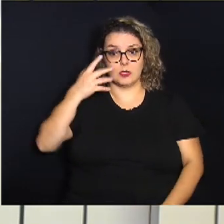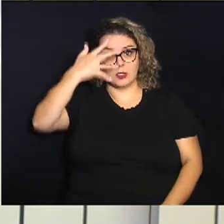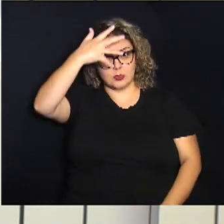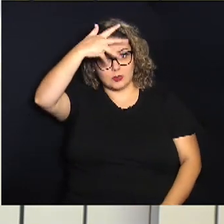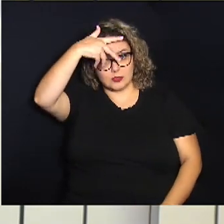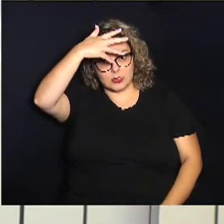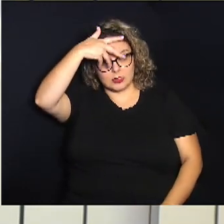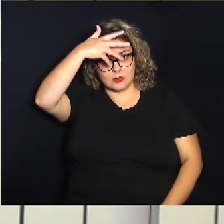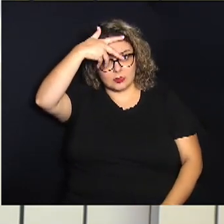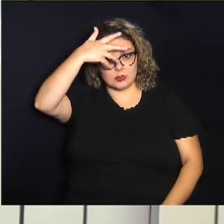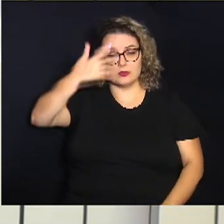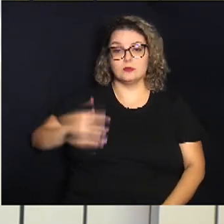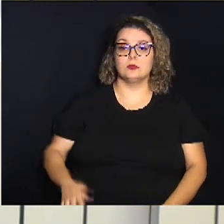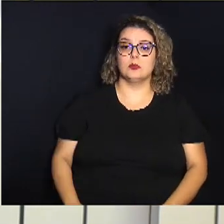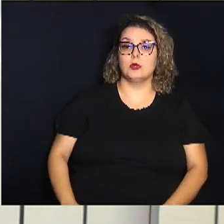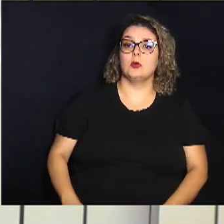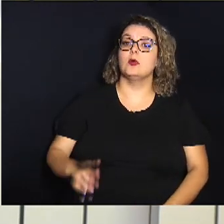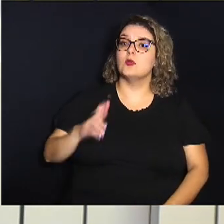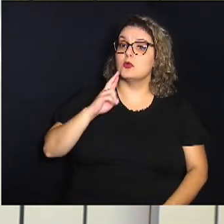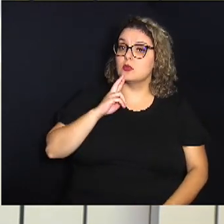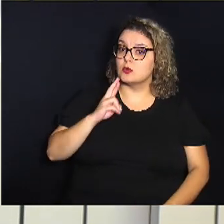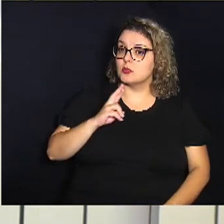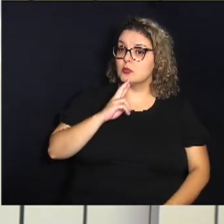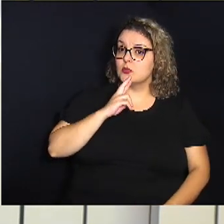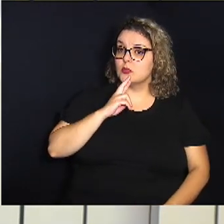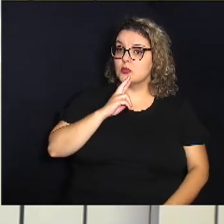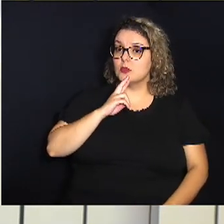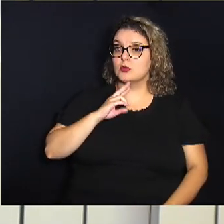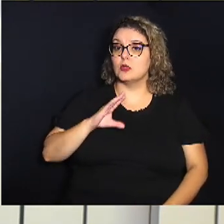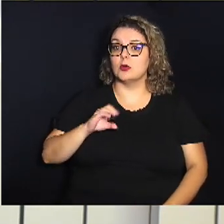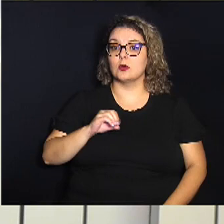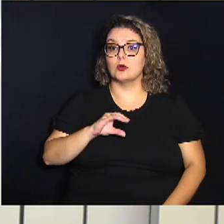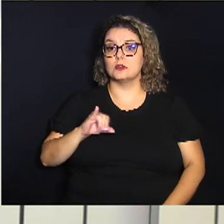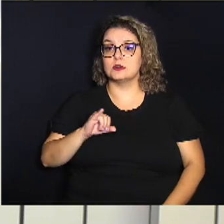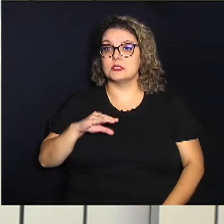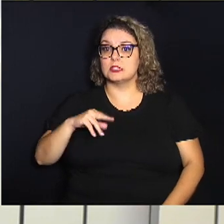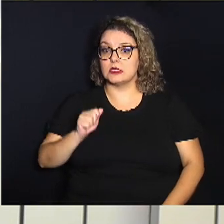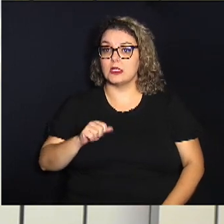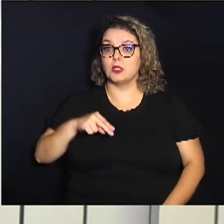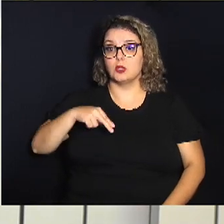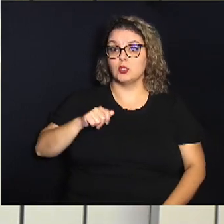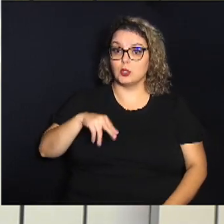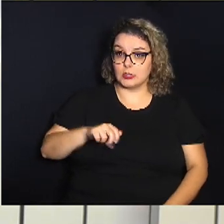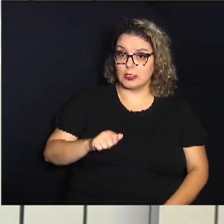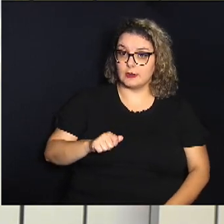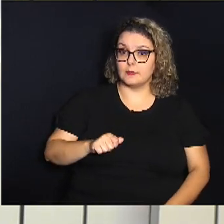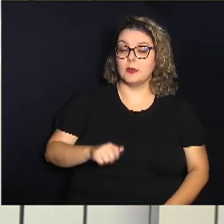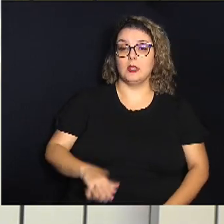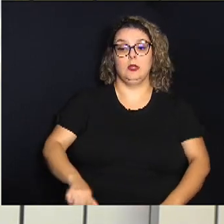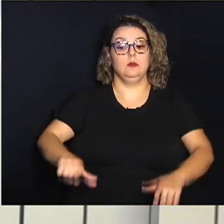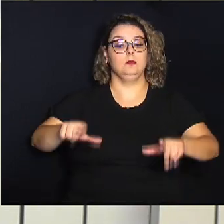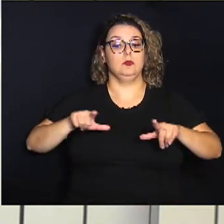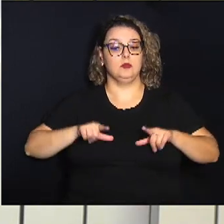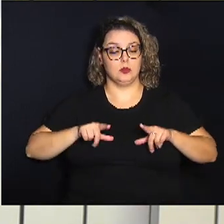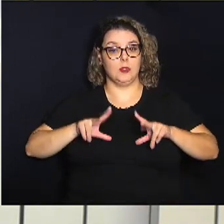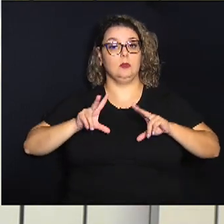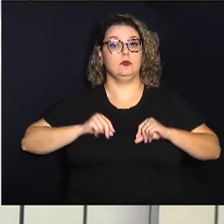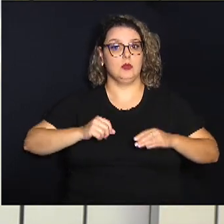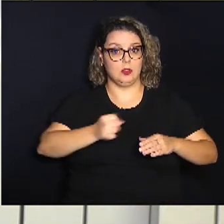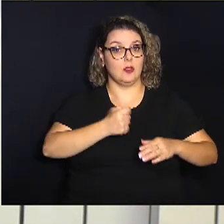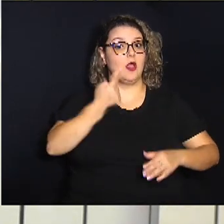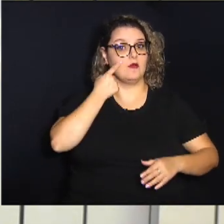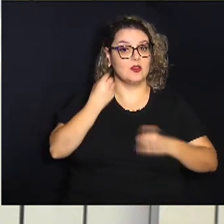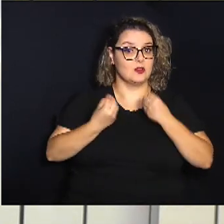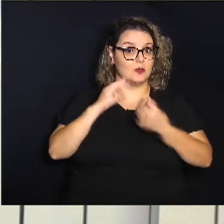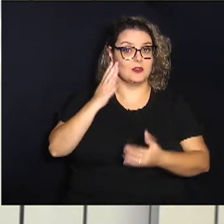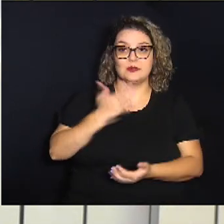da Farmadique, o restaurante Cucina Nona Bertina recebeu o diploma de mérito gastronômico. Confira